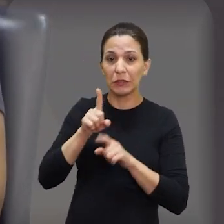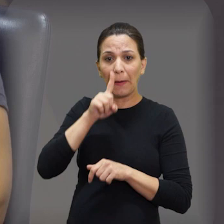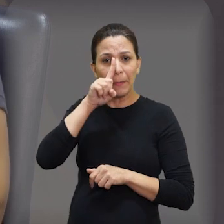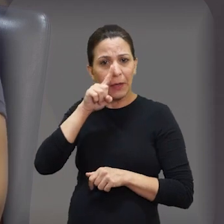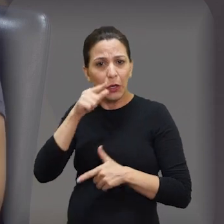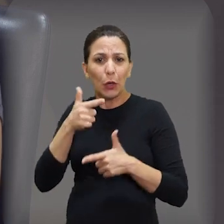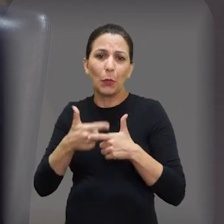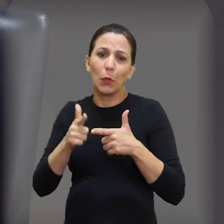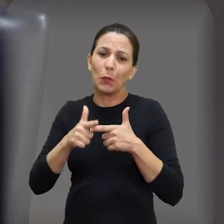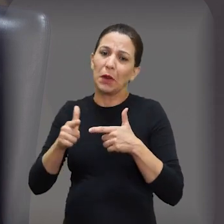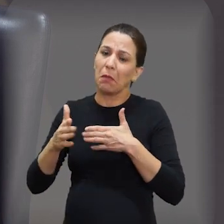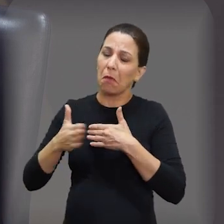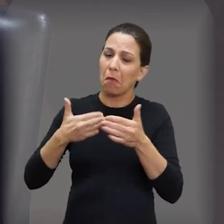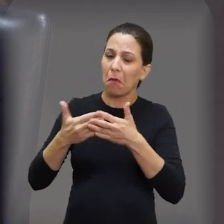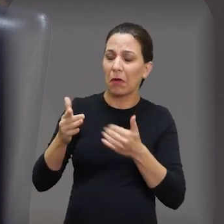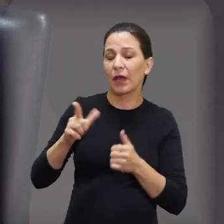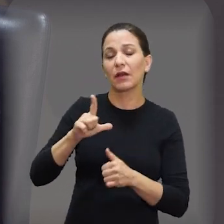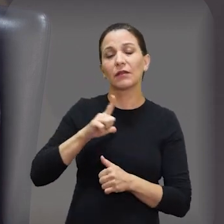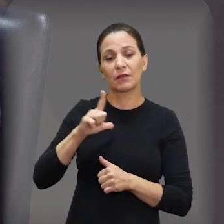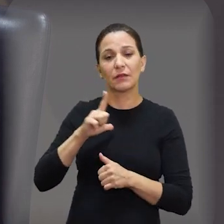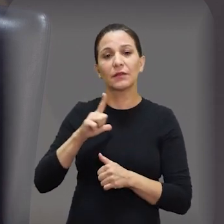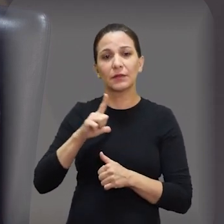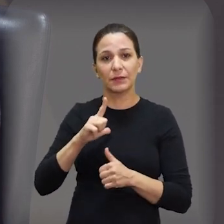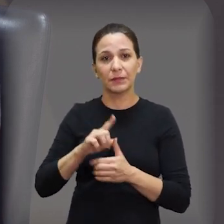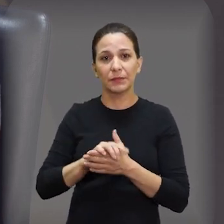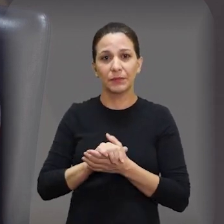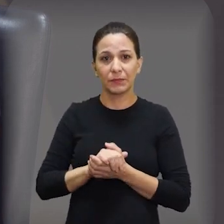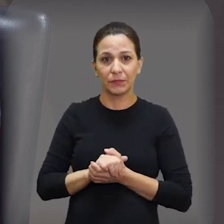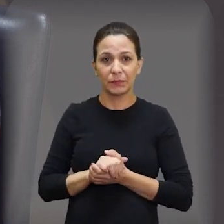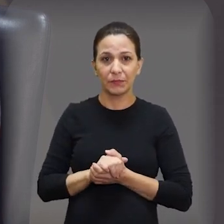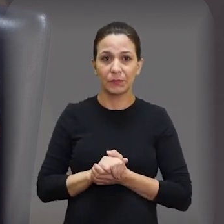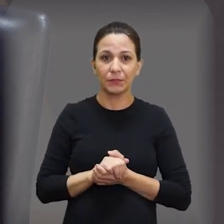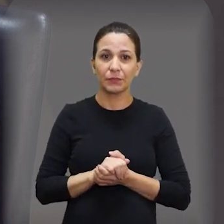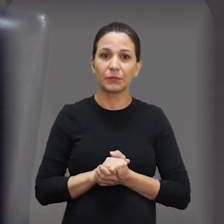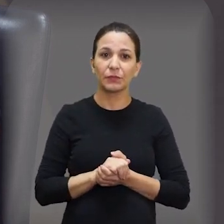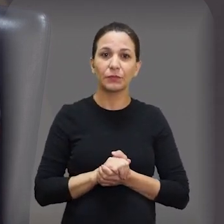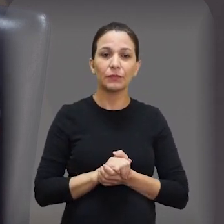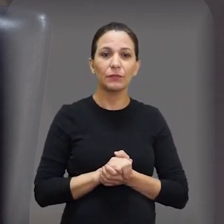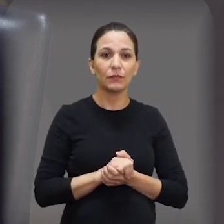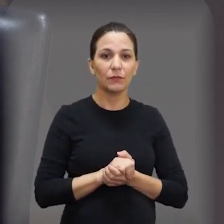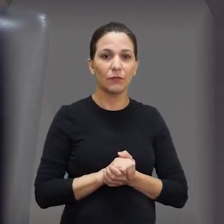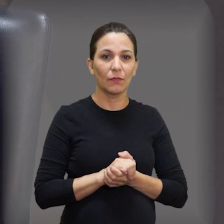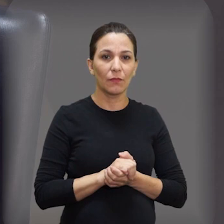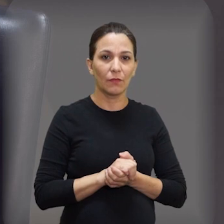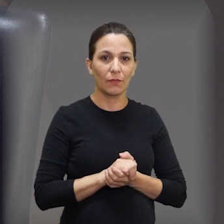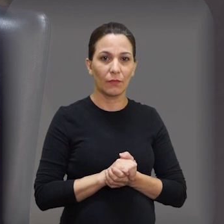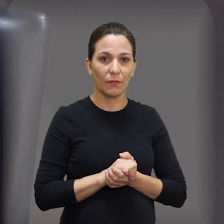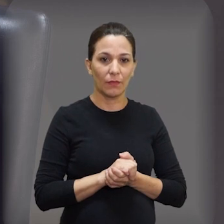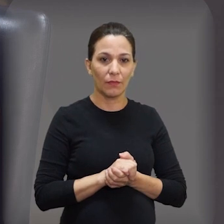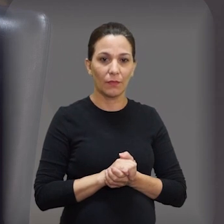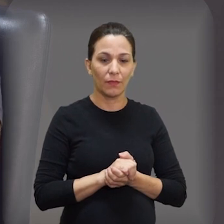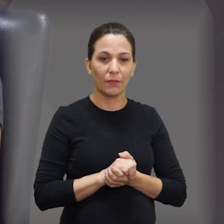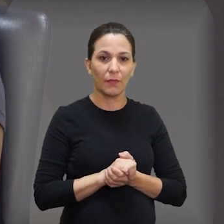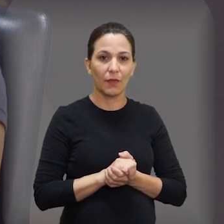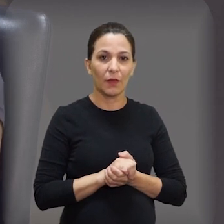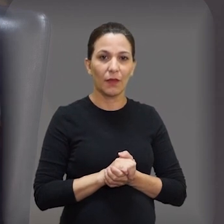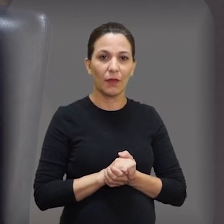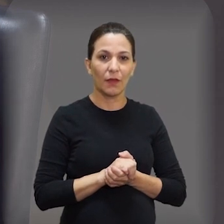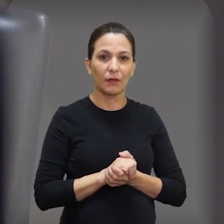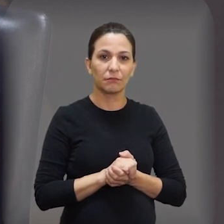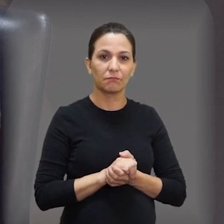essa paciente, se essa gestante, né, tem alguma contraindicação por conta de uma gravidez de risco ou algo assim. Tirando